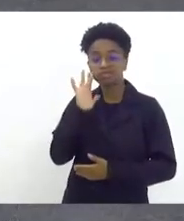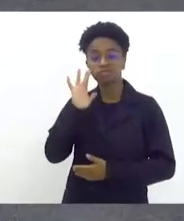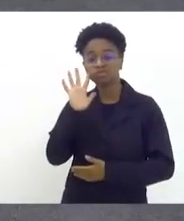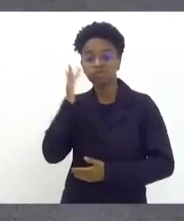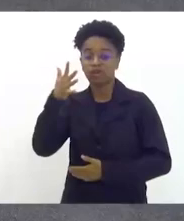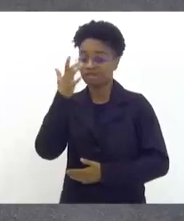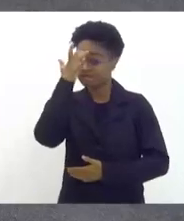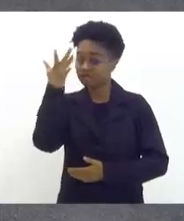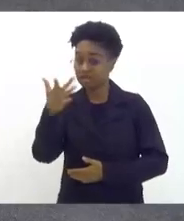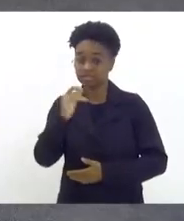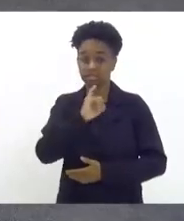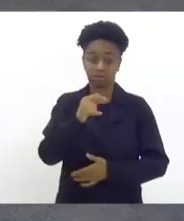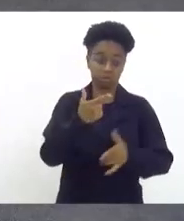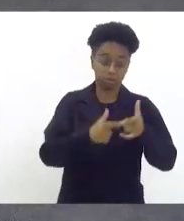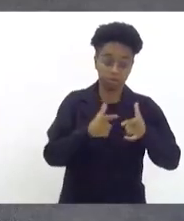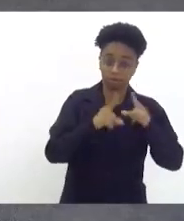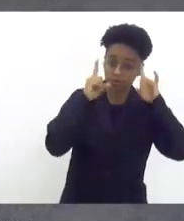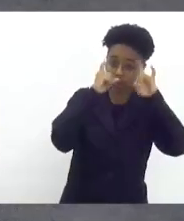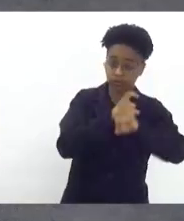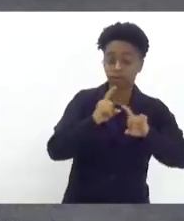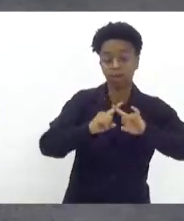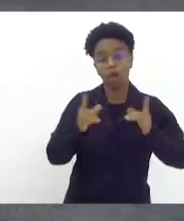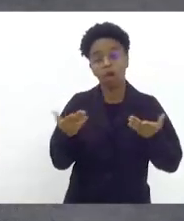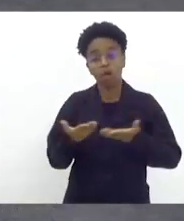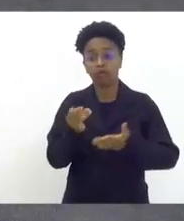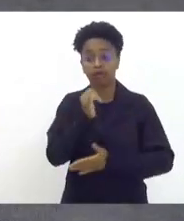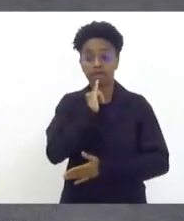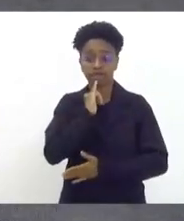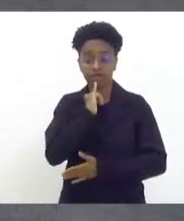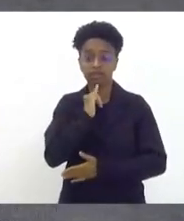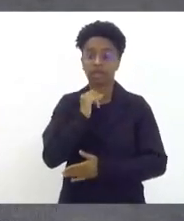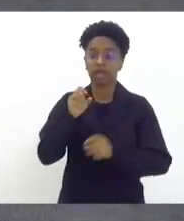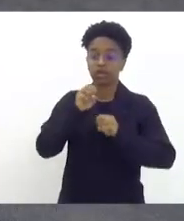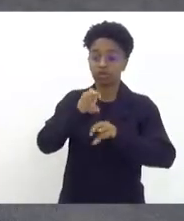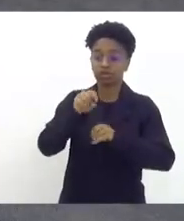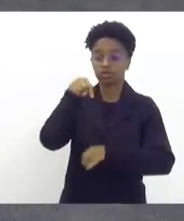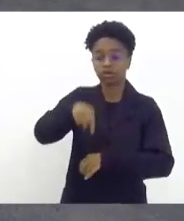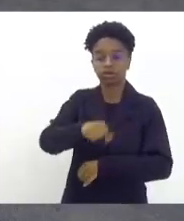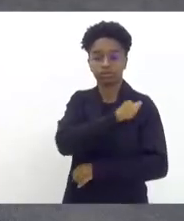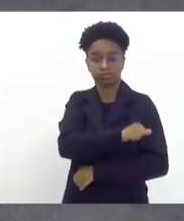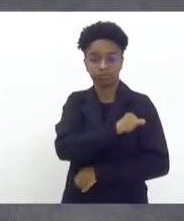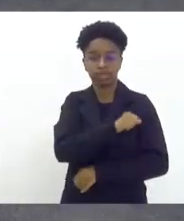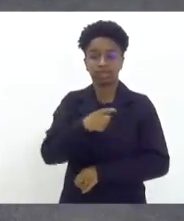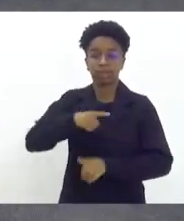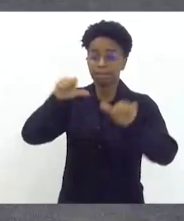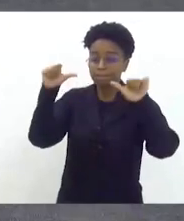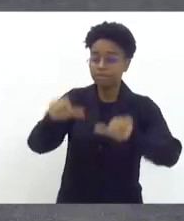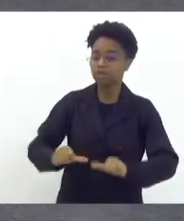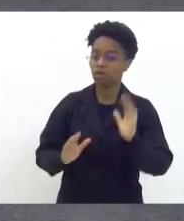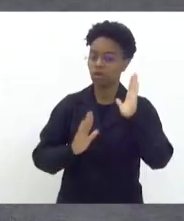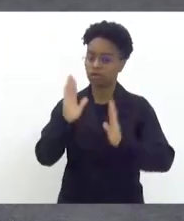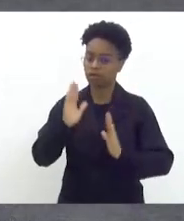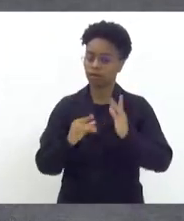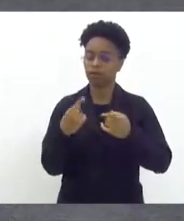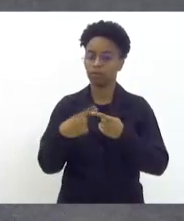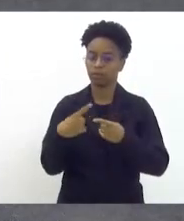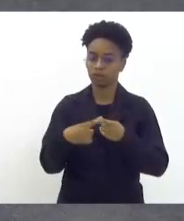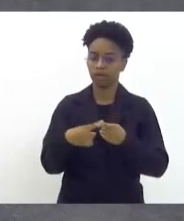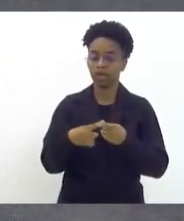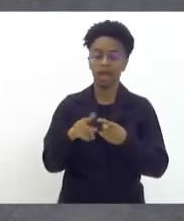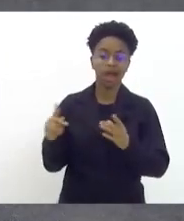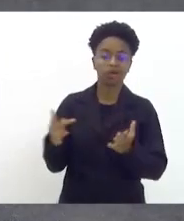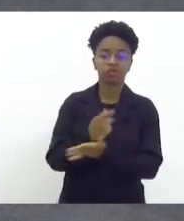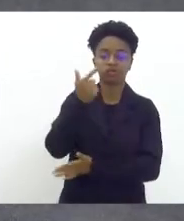problema complexo e hoje infelizmente a educação do estado do Rio de Janeiro vive o seu pior momento quadro que se